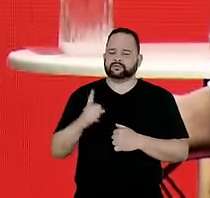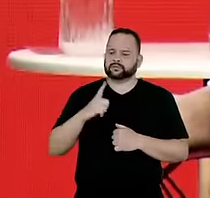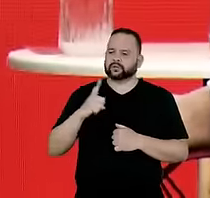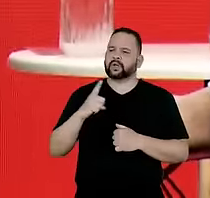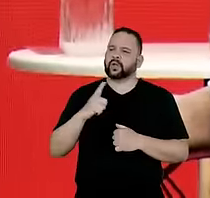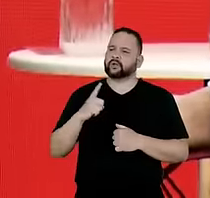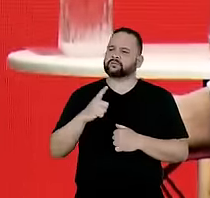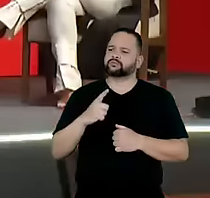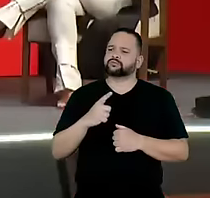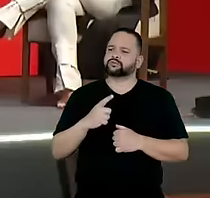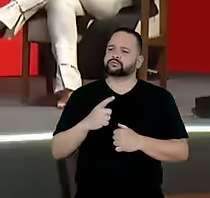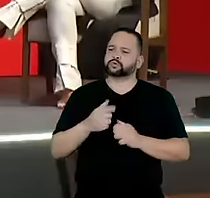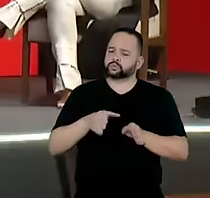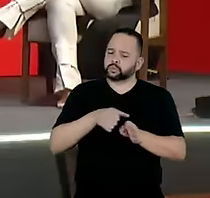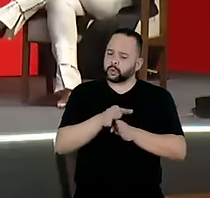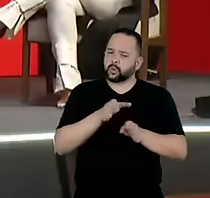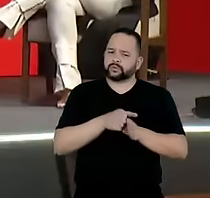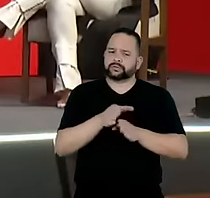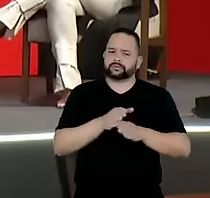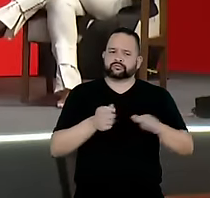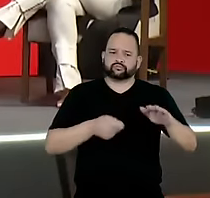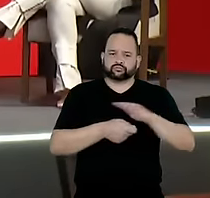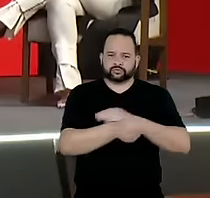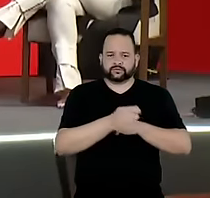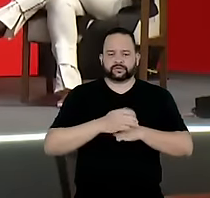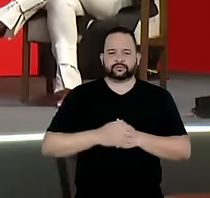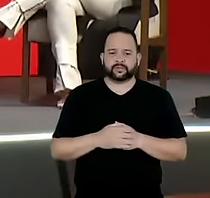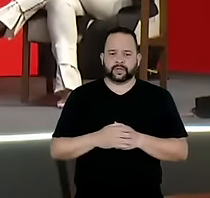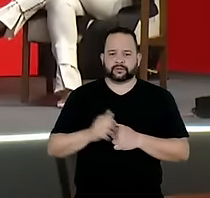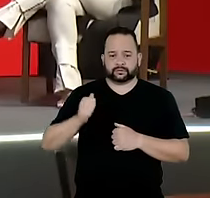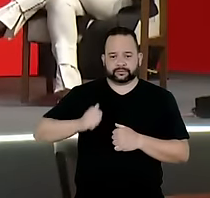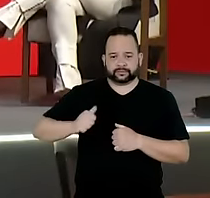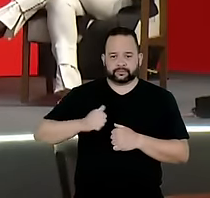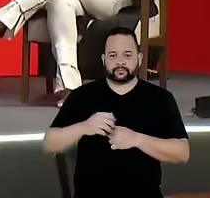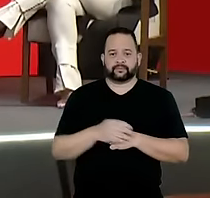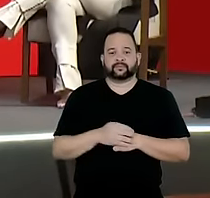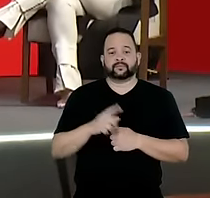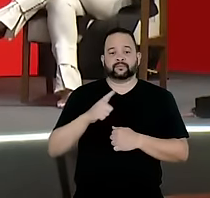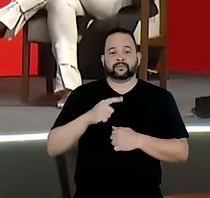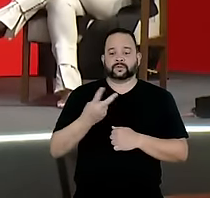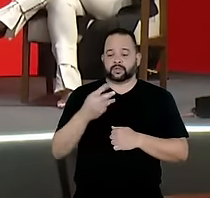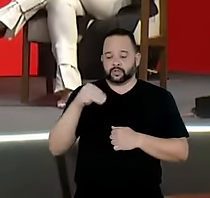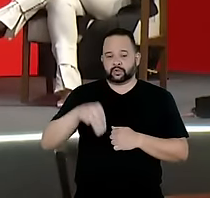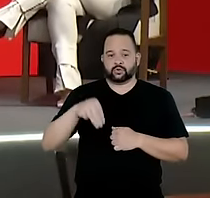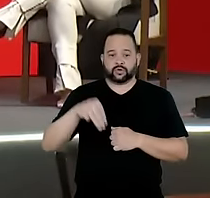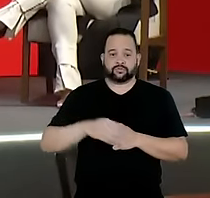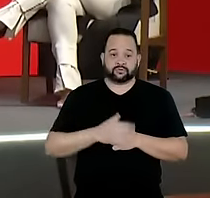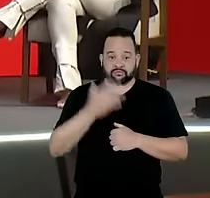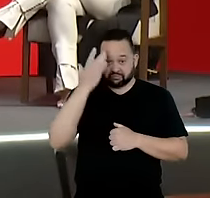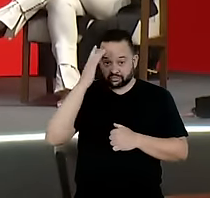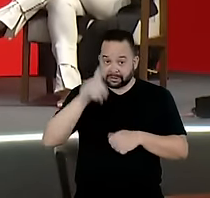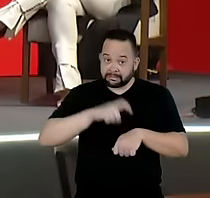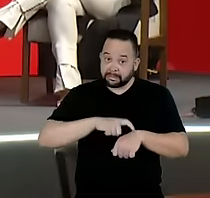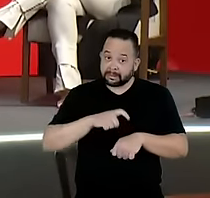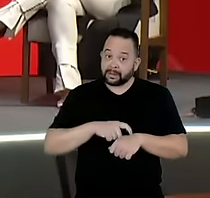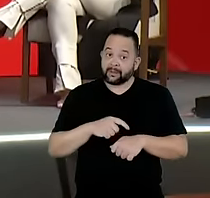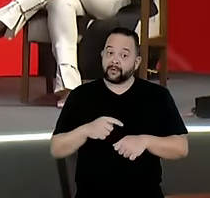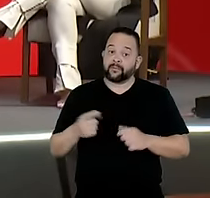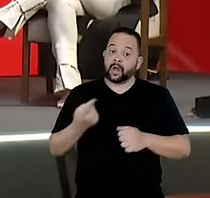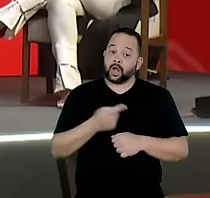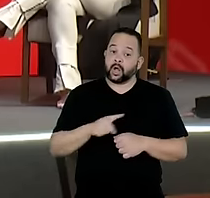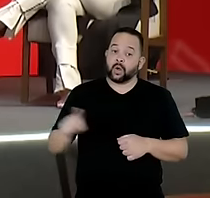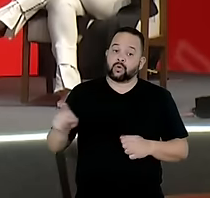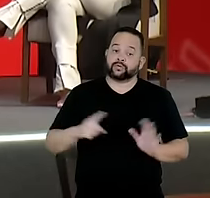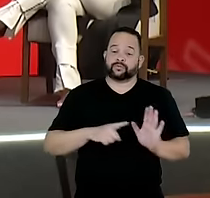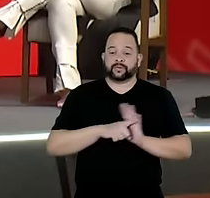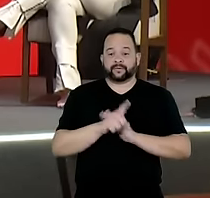recentemente gente a gente tem 2 minutos não sei se dá tempo para mais uma pergunta você ou a gente faz mais uma faz